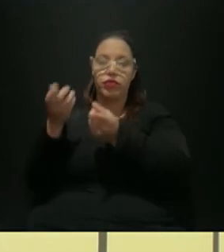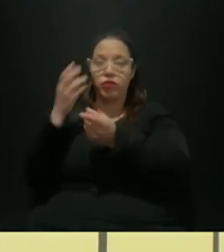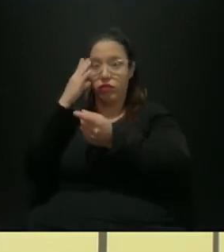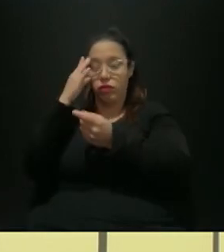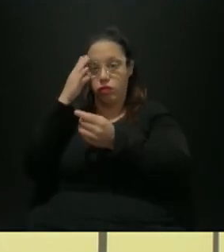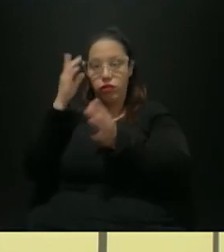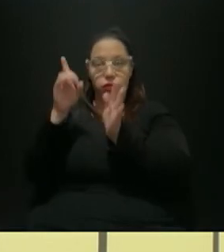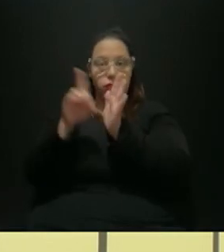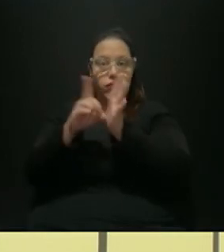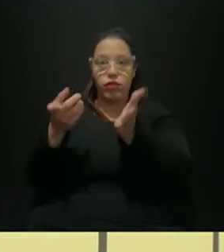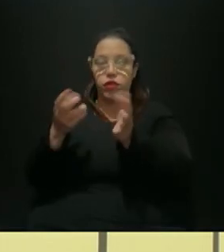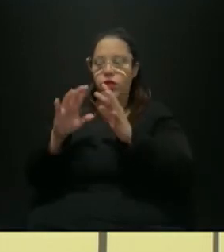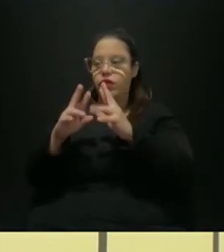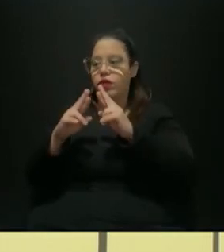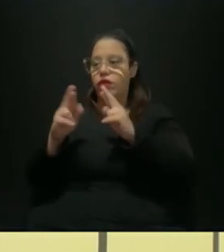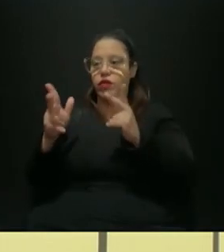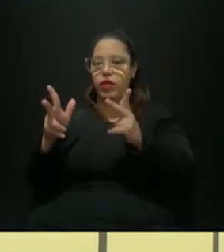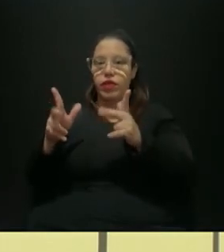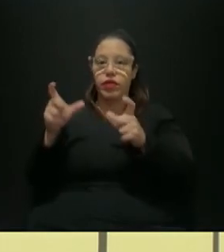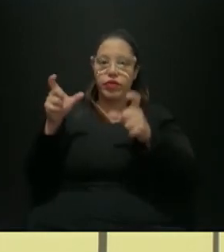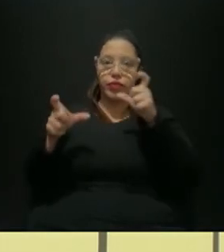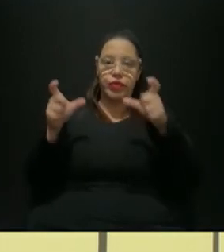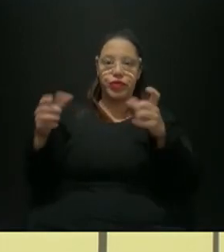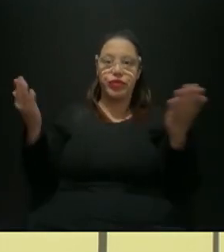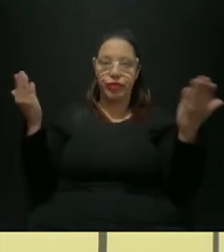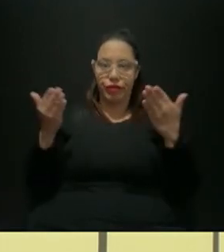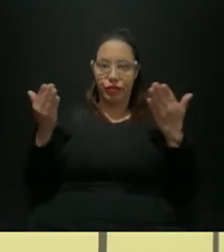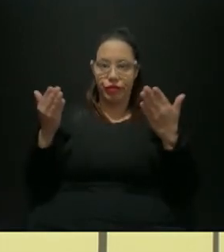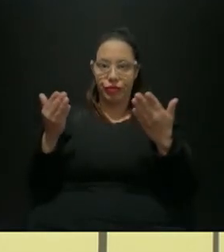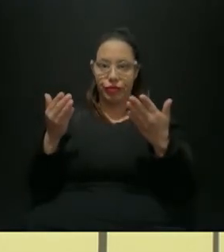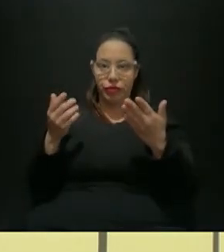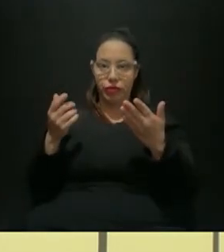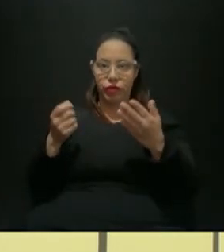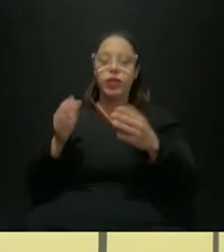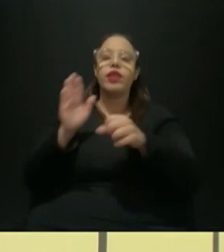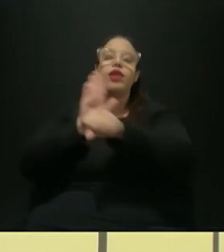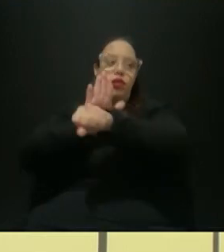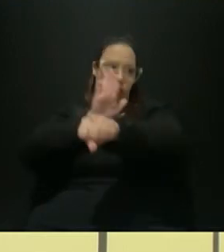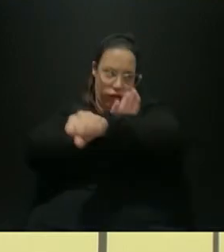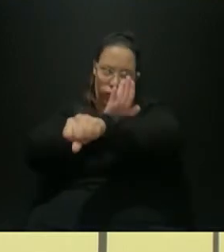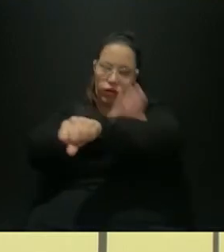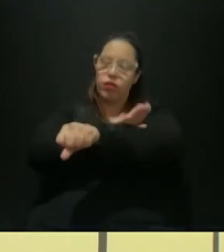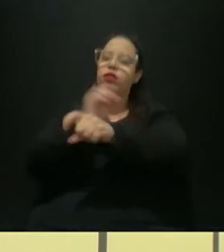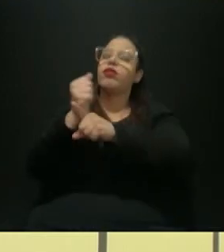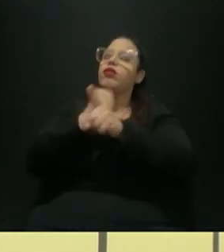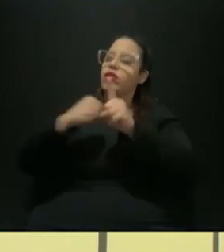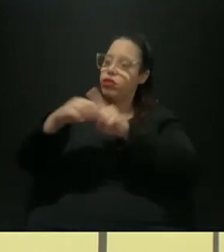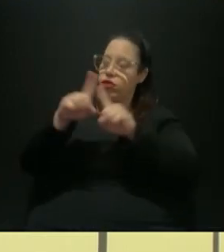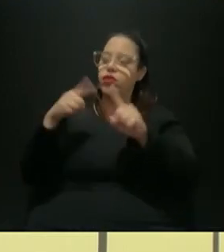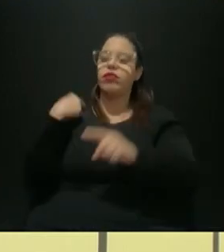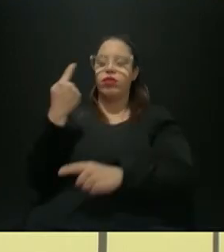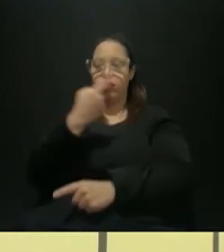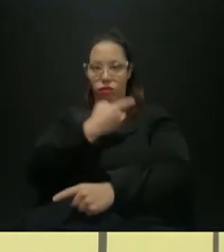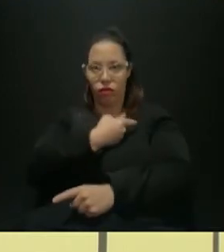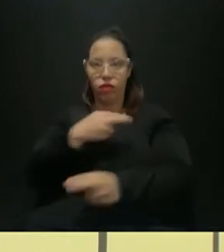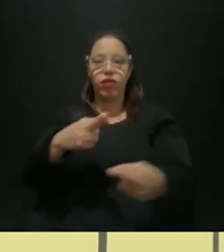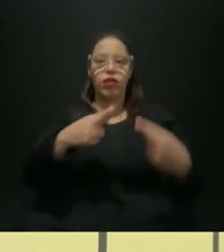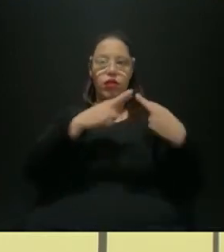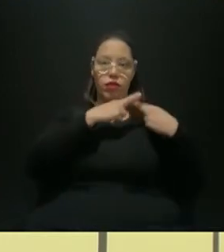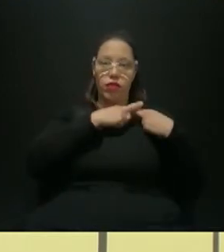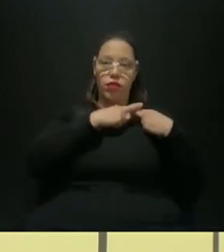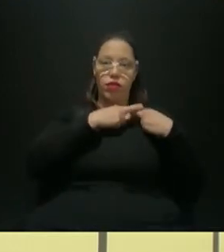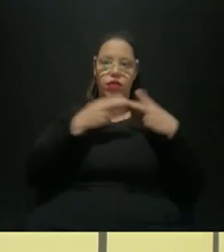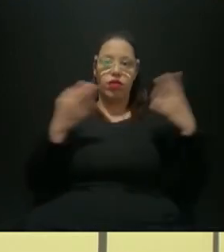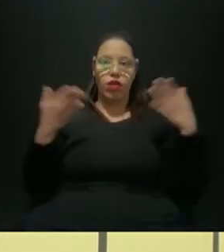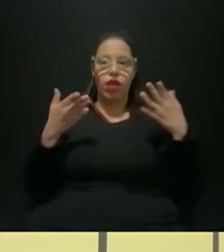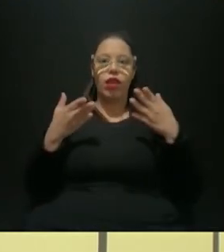vários locais. Agora, e a gente precisa cuidar enquanto sociedade, somos todos nós, né, responsáveis. Agora, quando uma